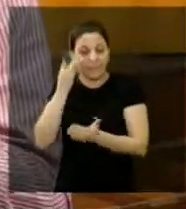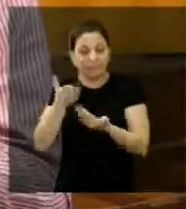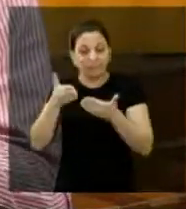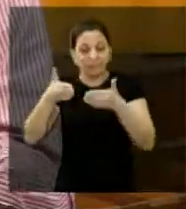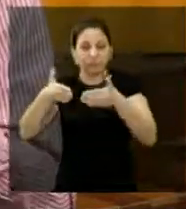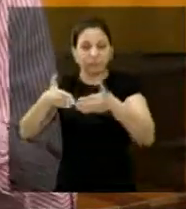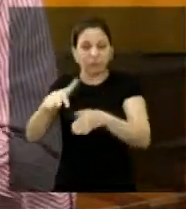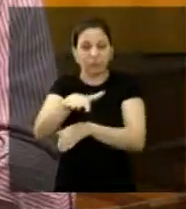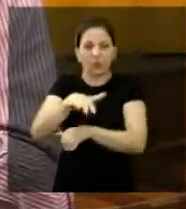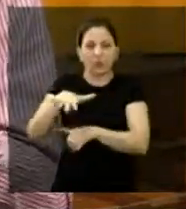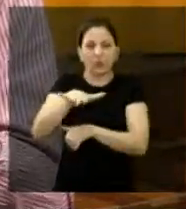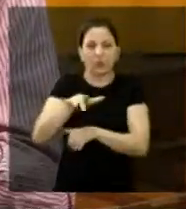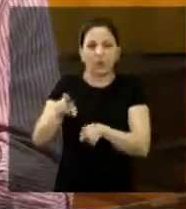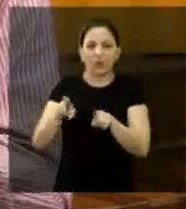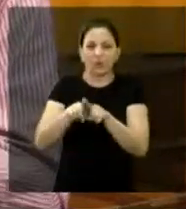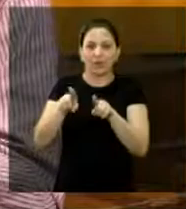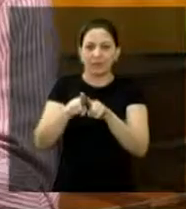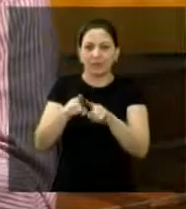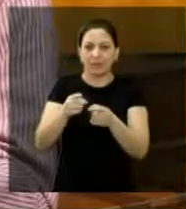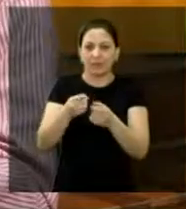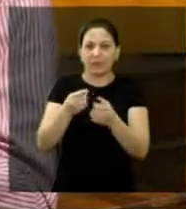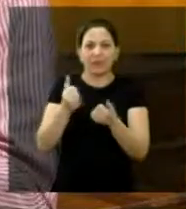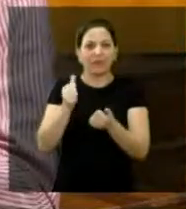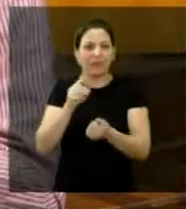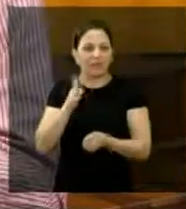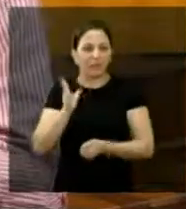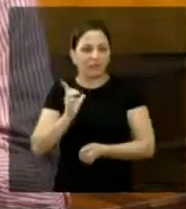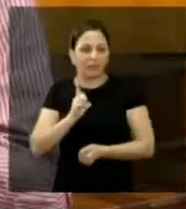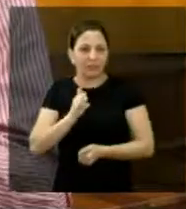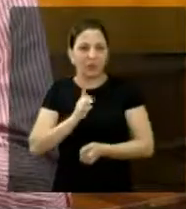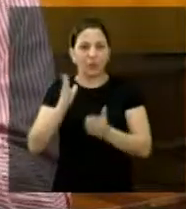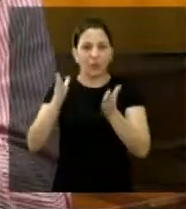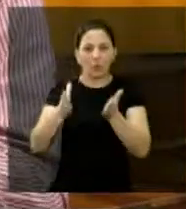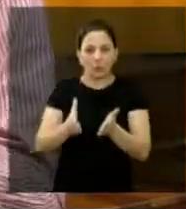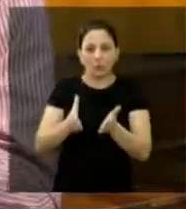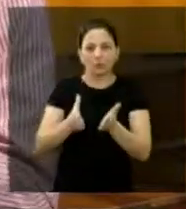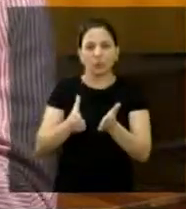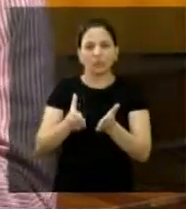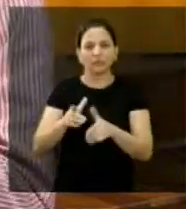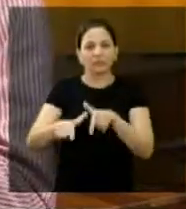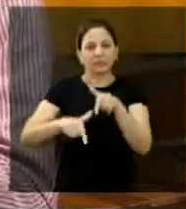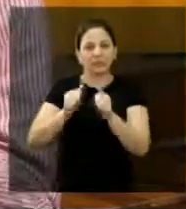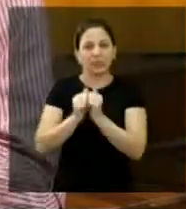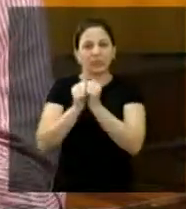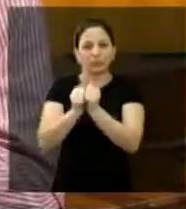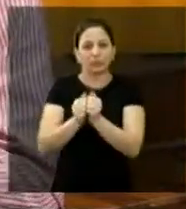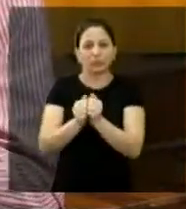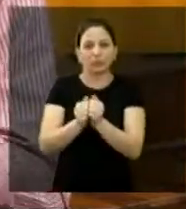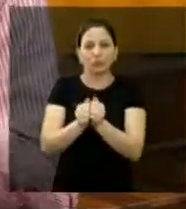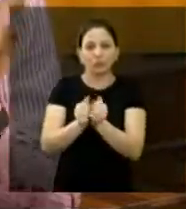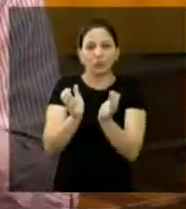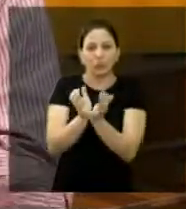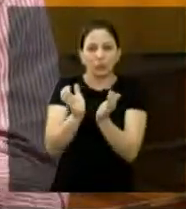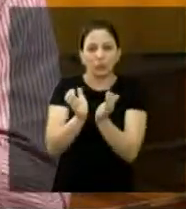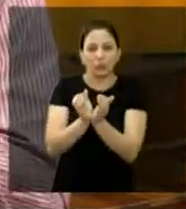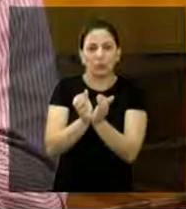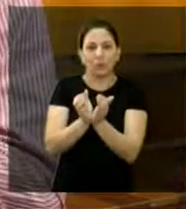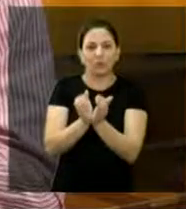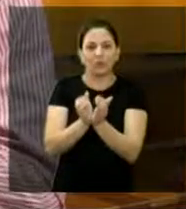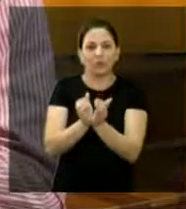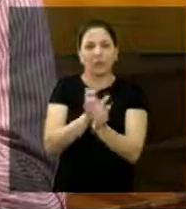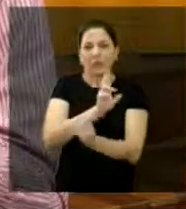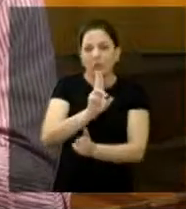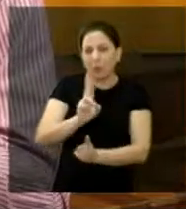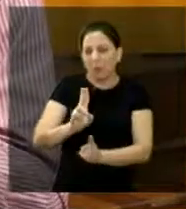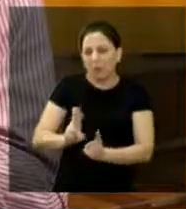plantão, até os componentes de hoje, né, que estão comigo hoje, o Vaguinho, o Marquinhos, né, o Zequinha, esse pessoal todo. E todos aqueles que ao longo